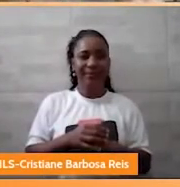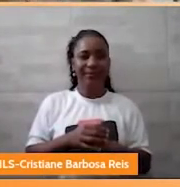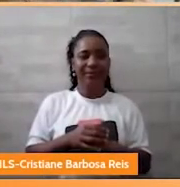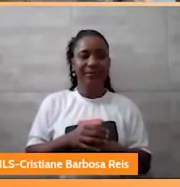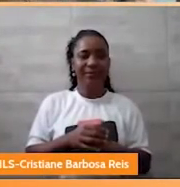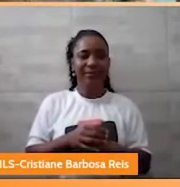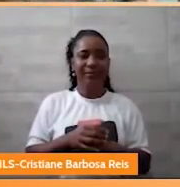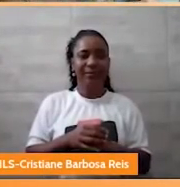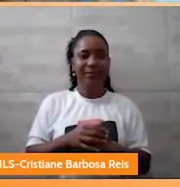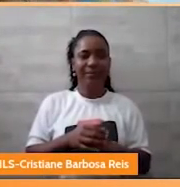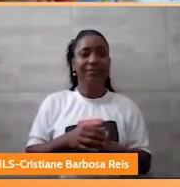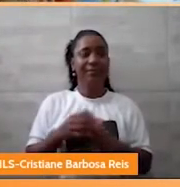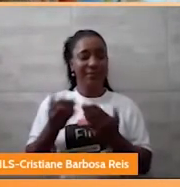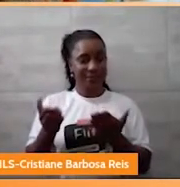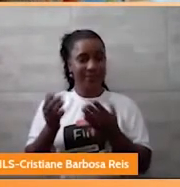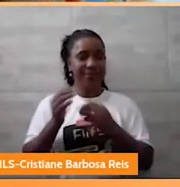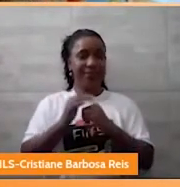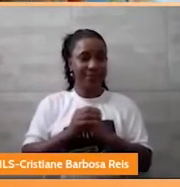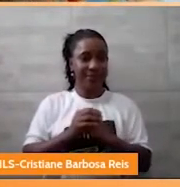de...